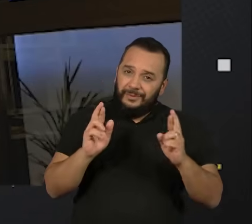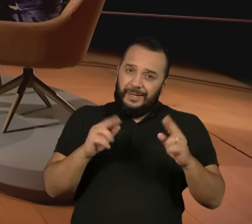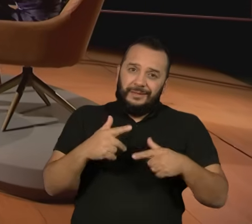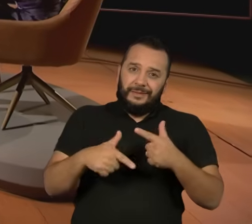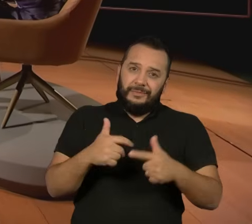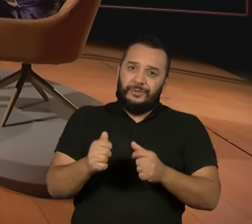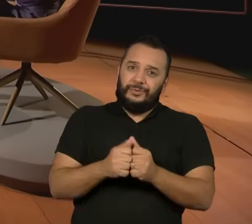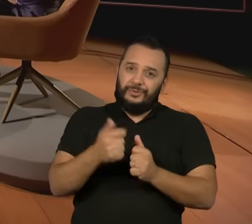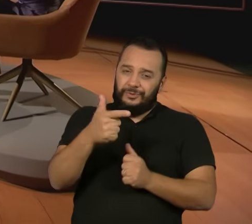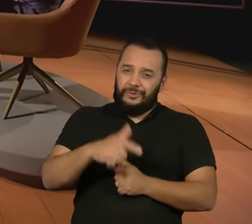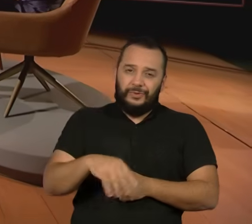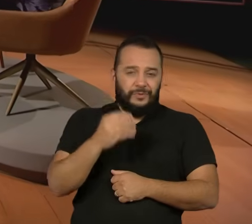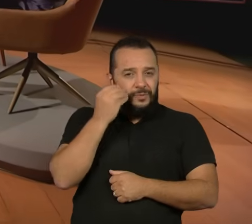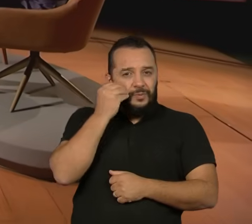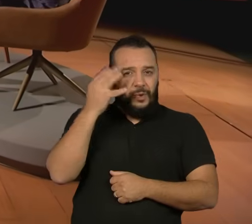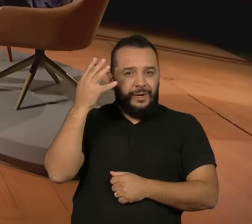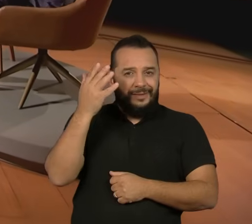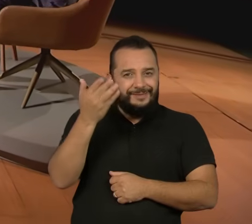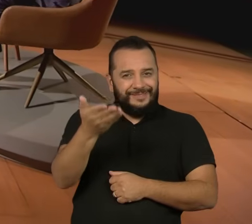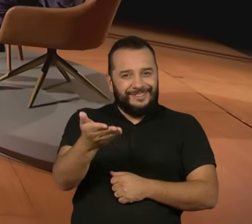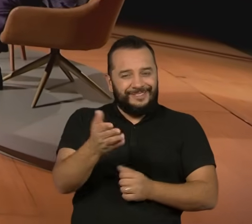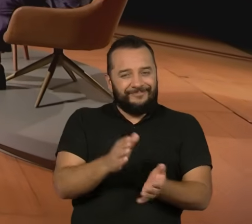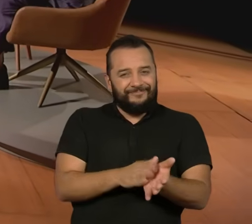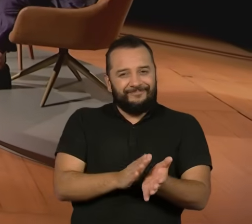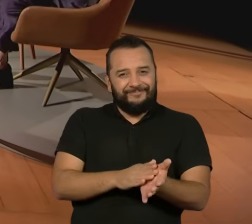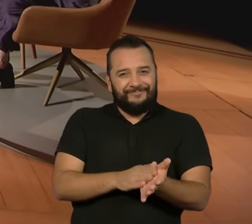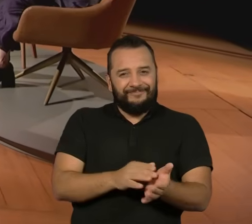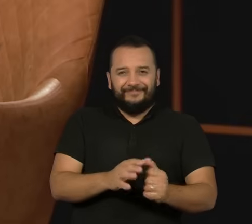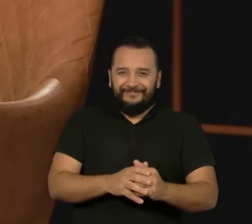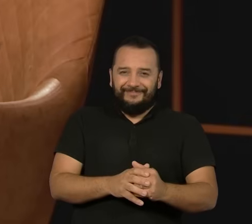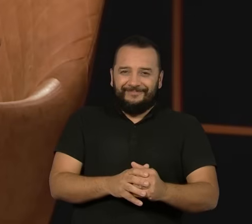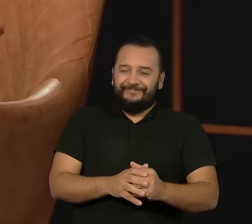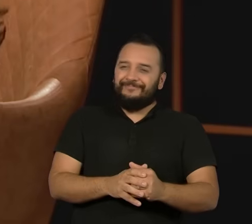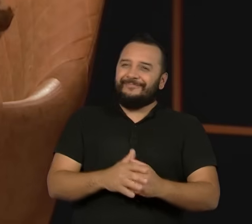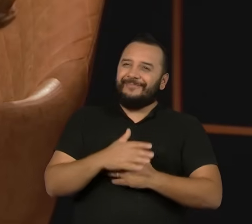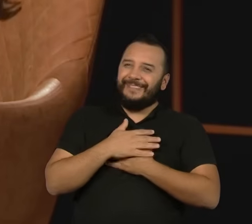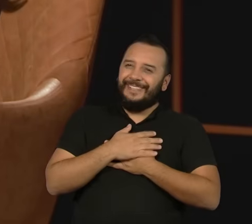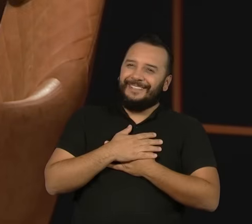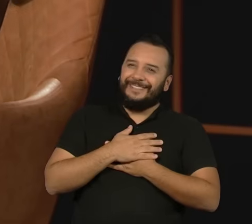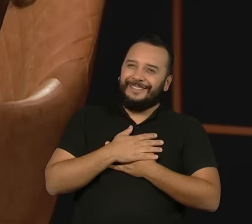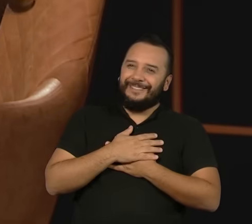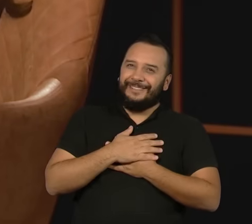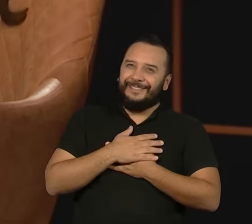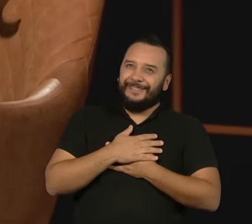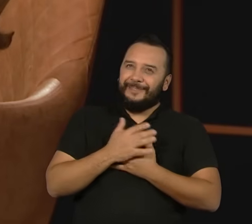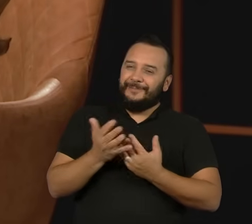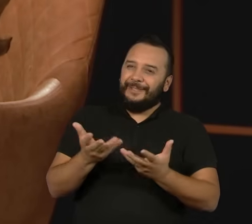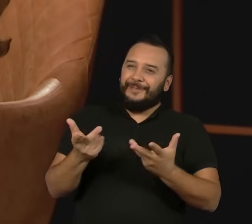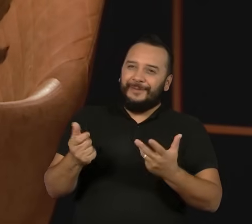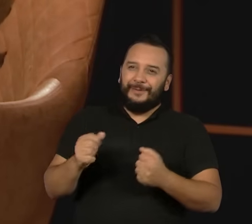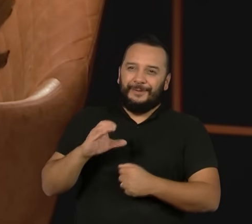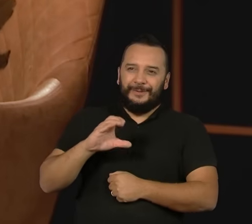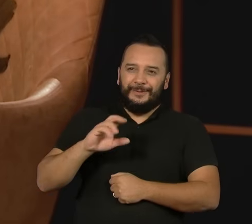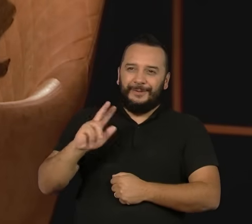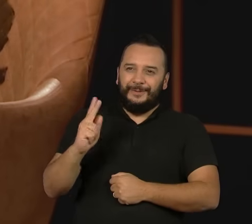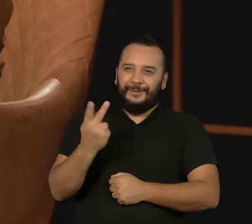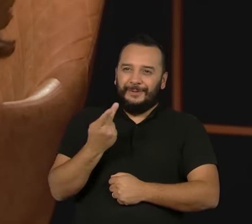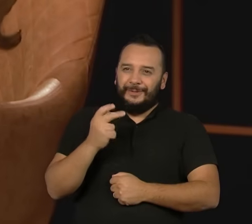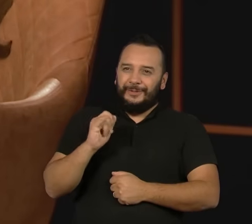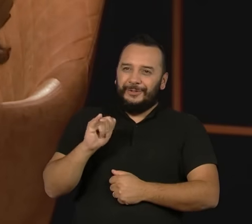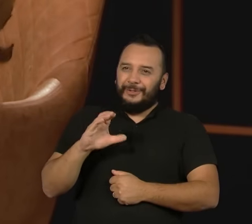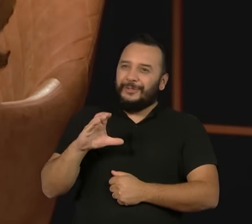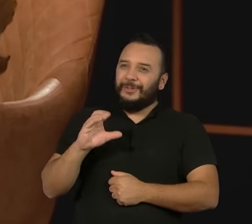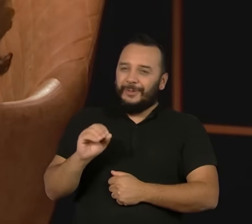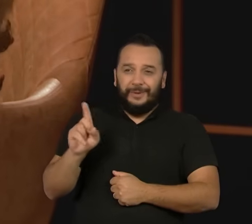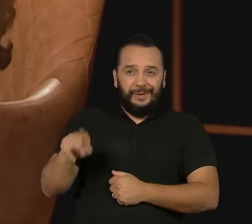bom? Um beijão. Parabéns. Ai, querido, maravilhoso, gente. O Chico é um ator, né? Fora